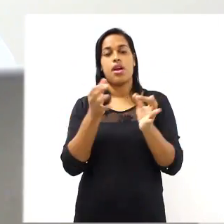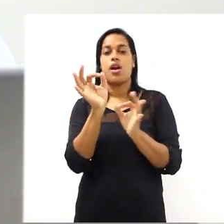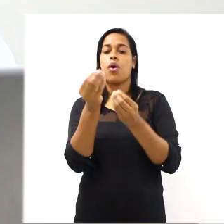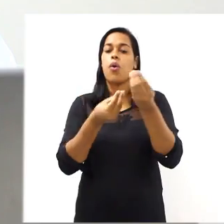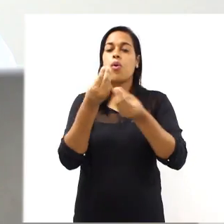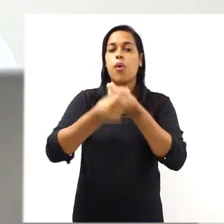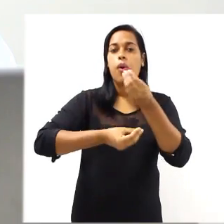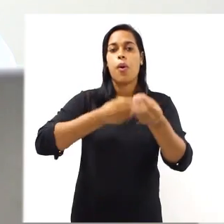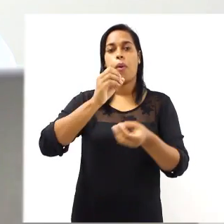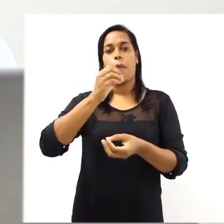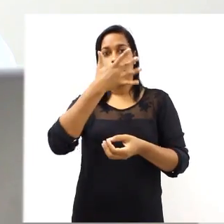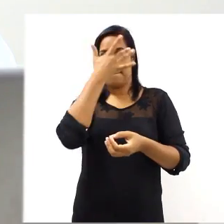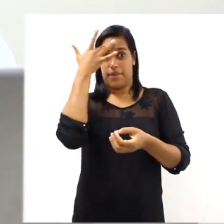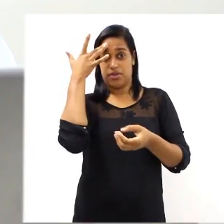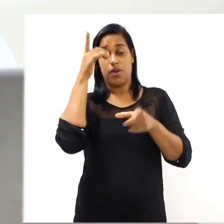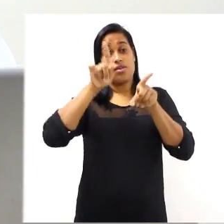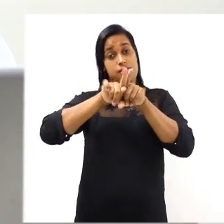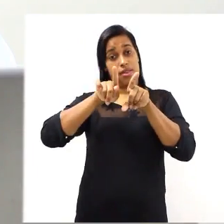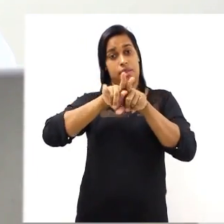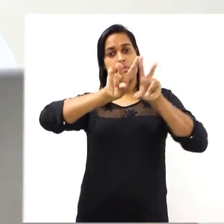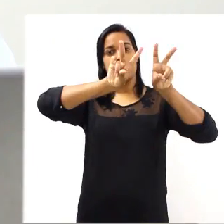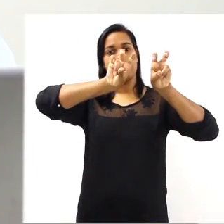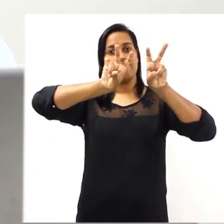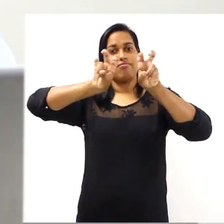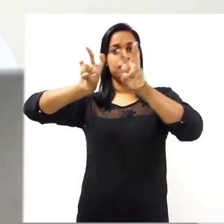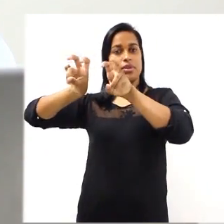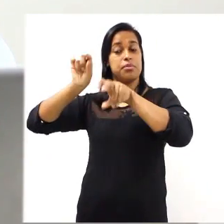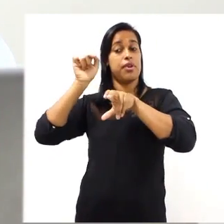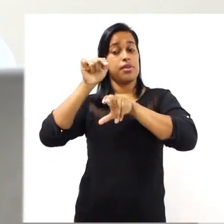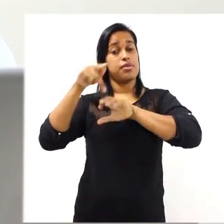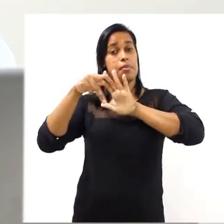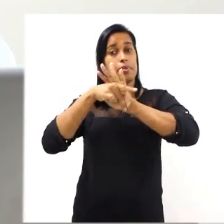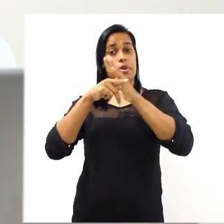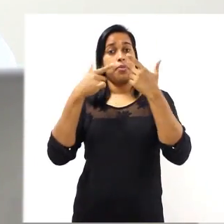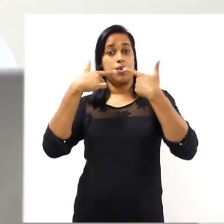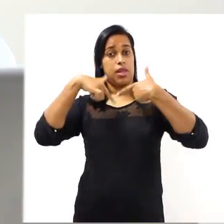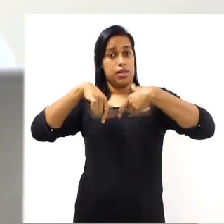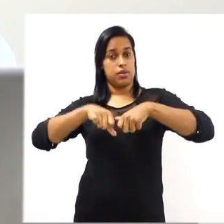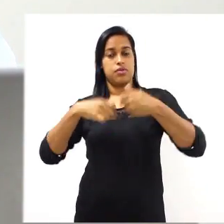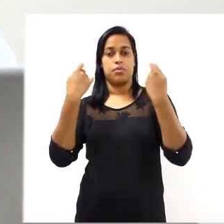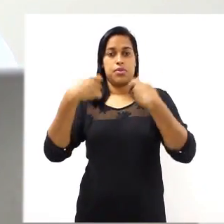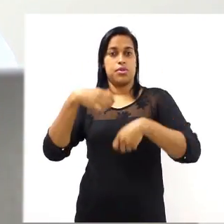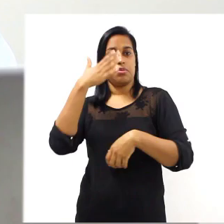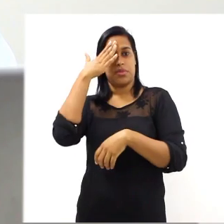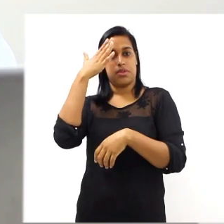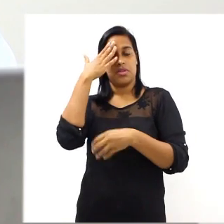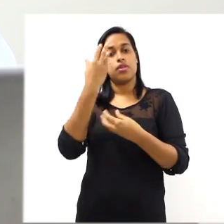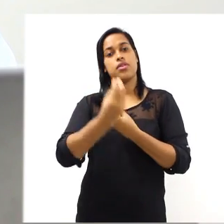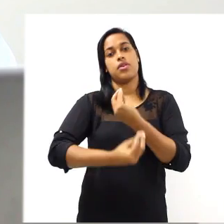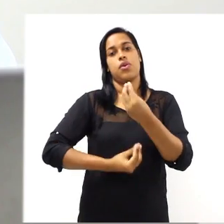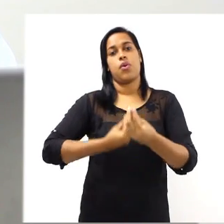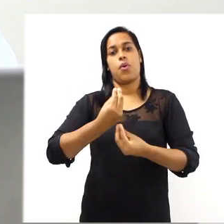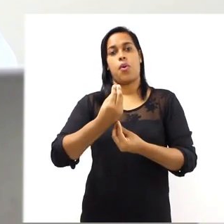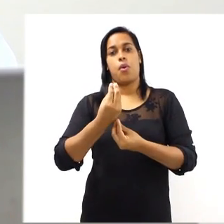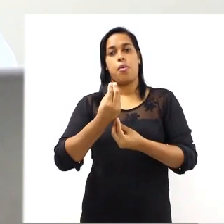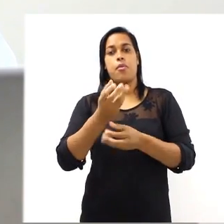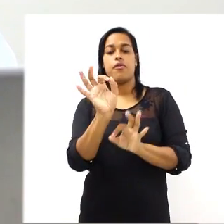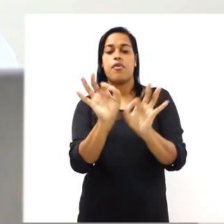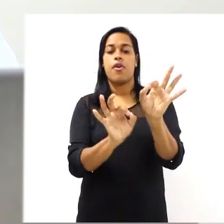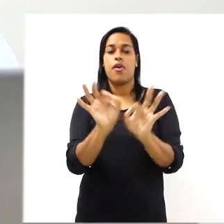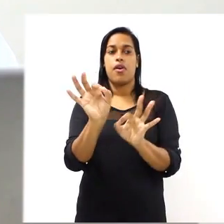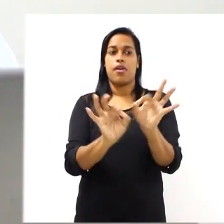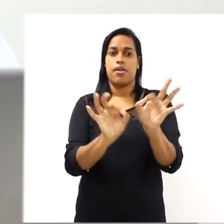pois essas características da linguagem são necessárias para entender como eu vou